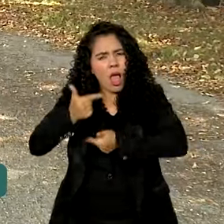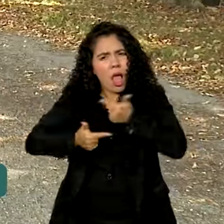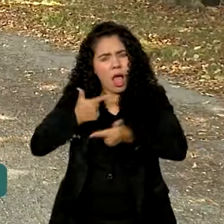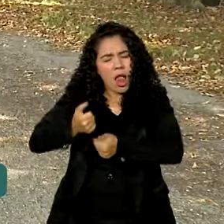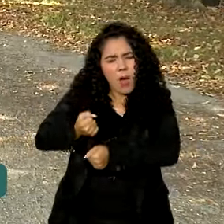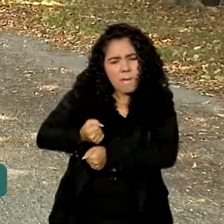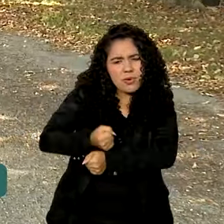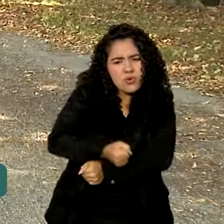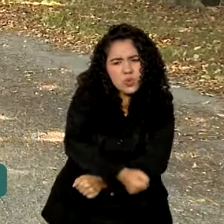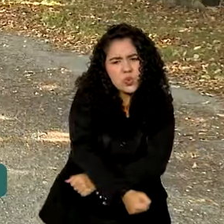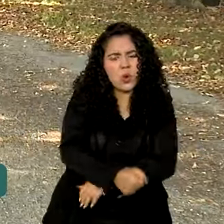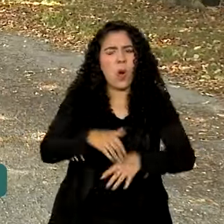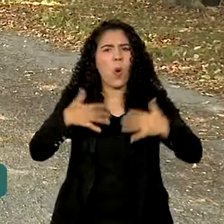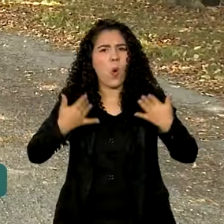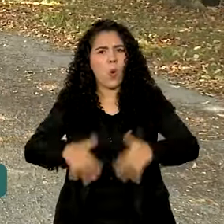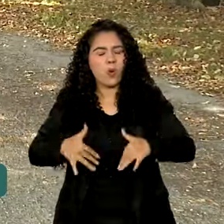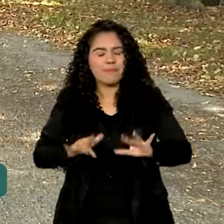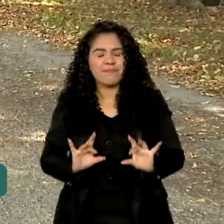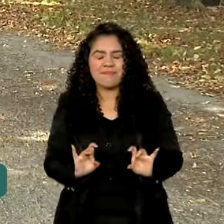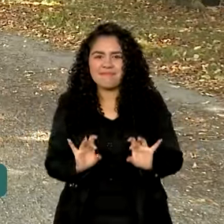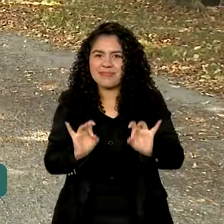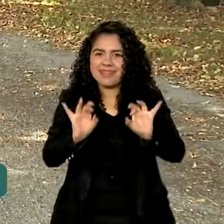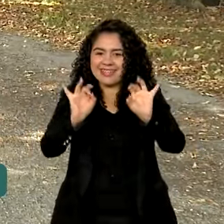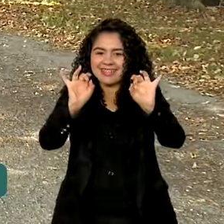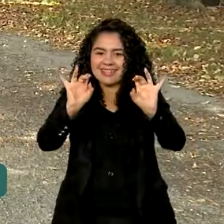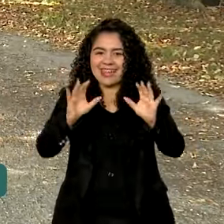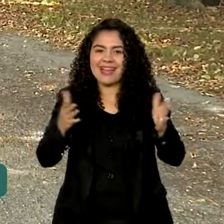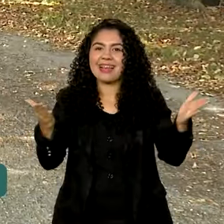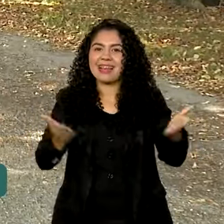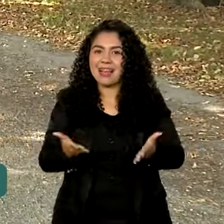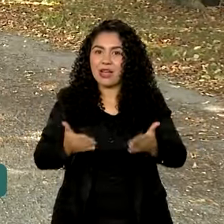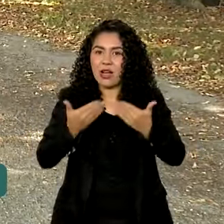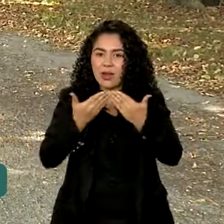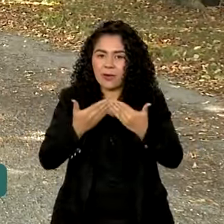por essa cobertura que foi tão especial. Que comece a contagem regressiva para Los Angeles.